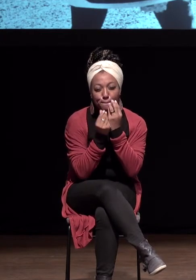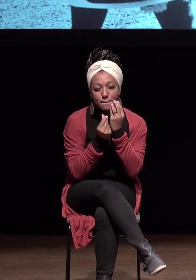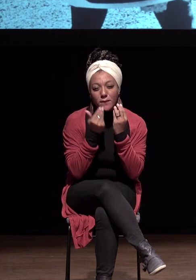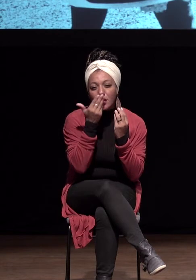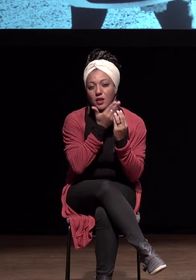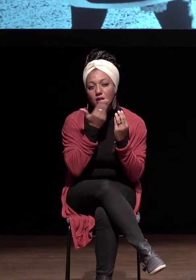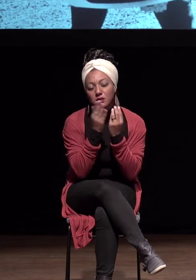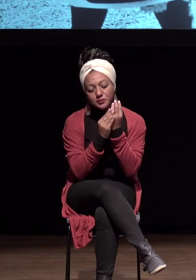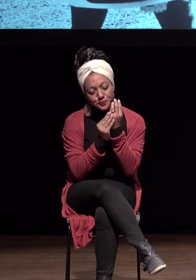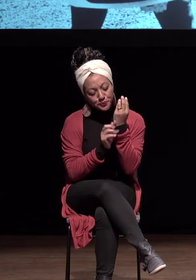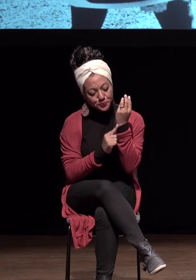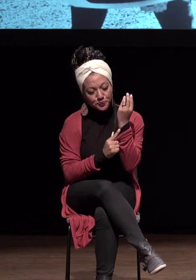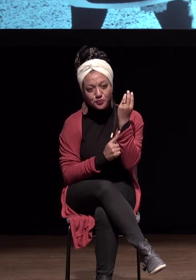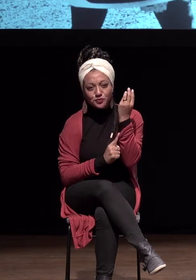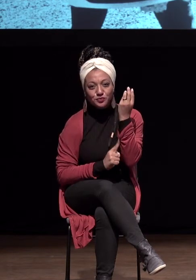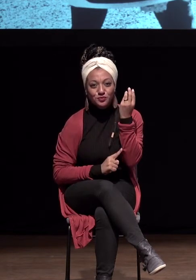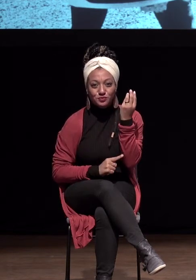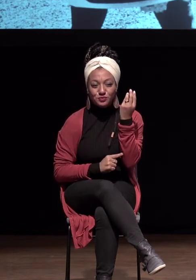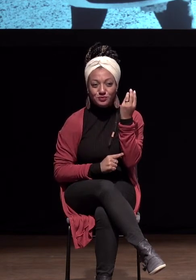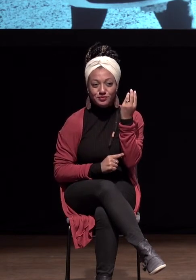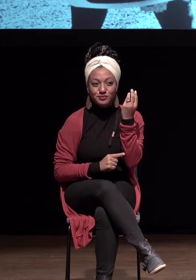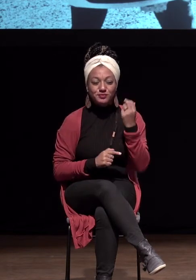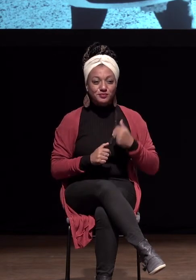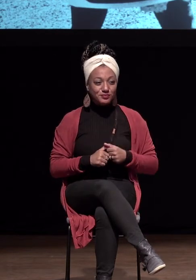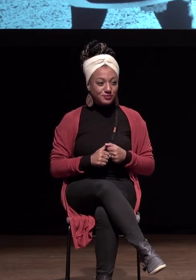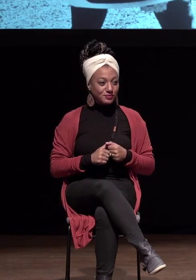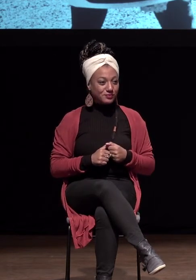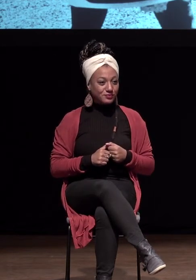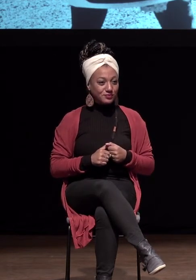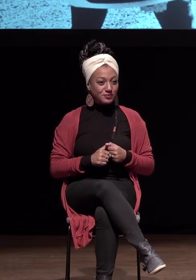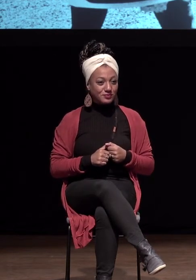Doce, suculenta.